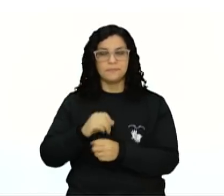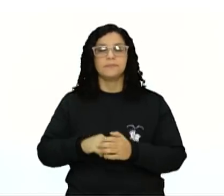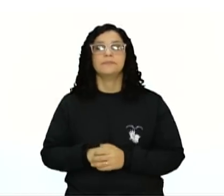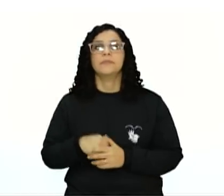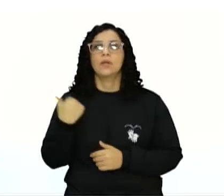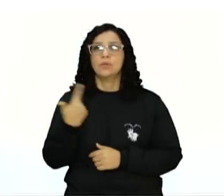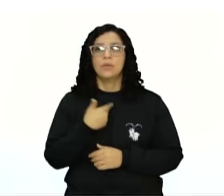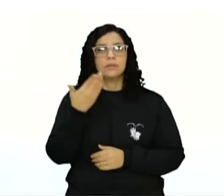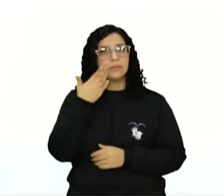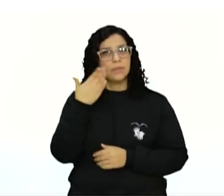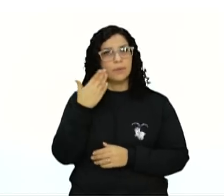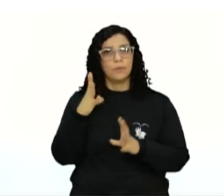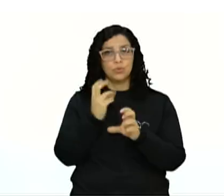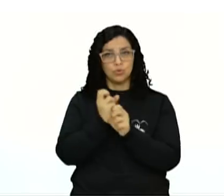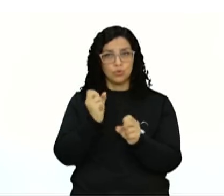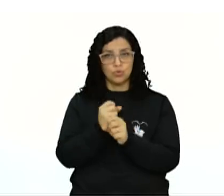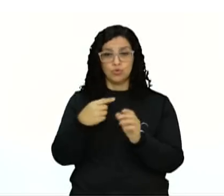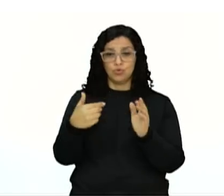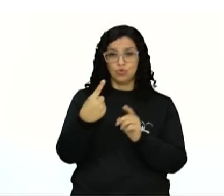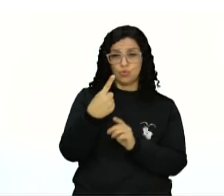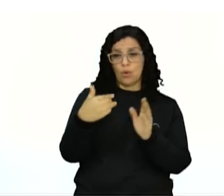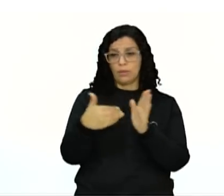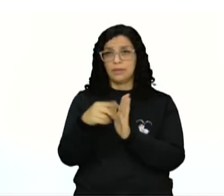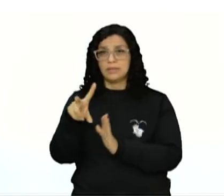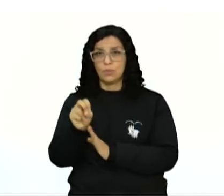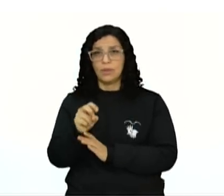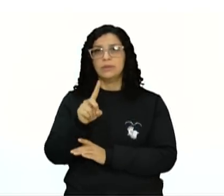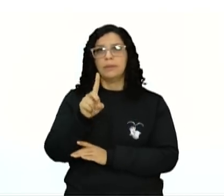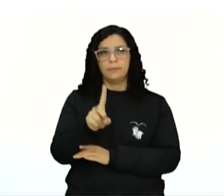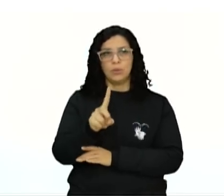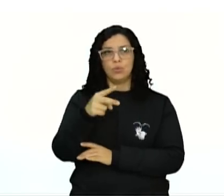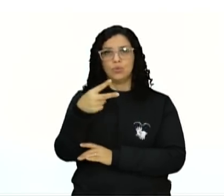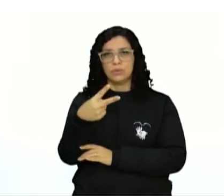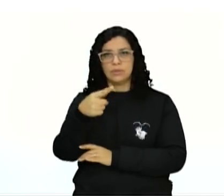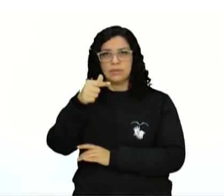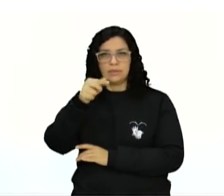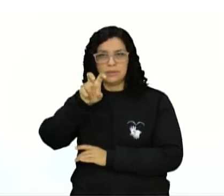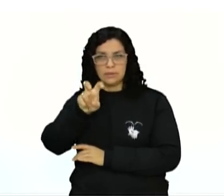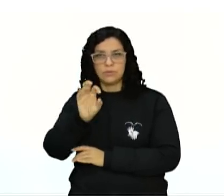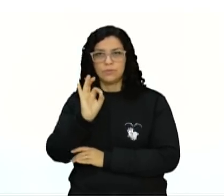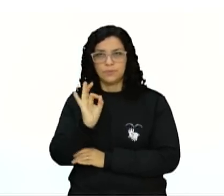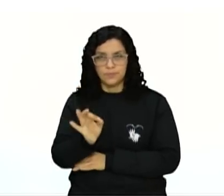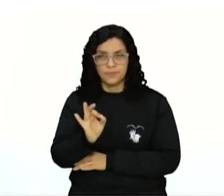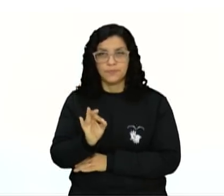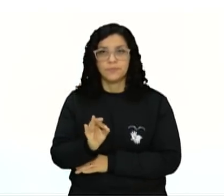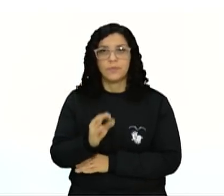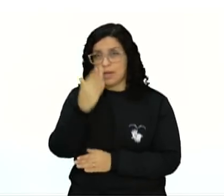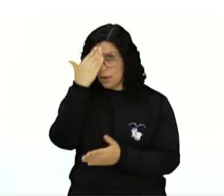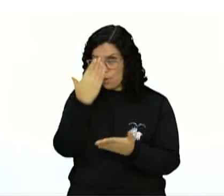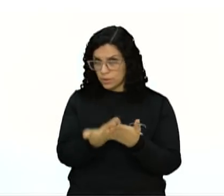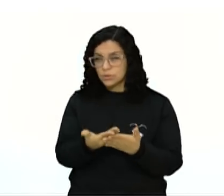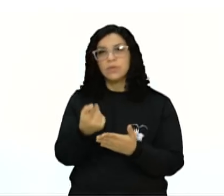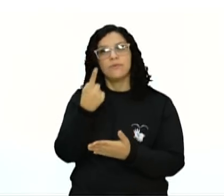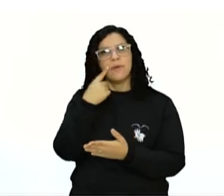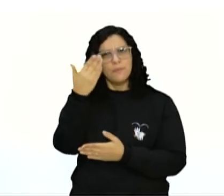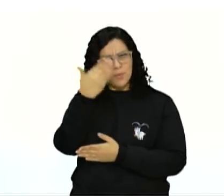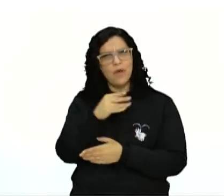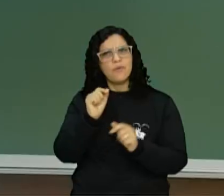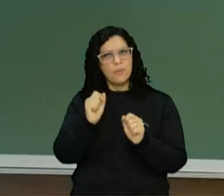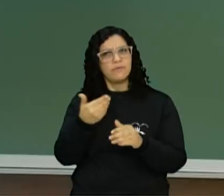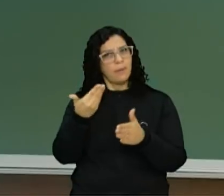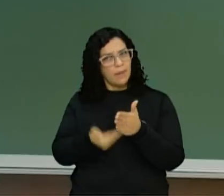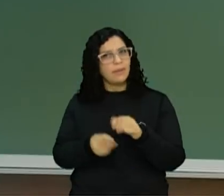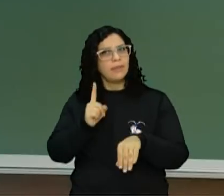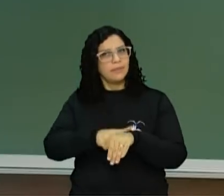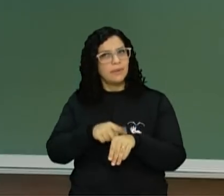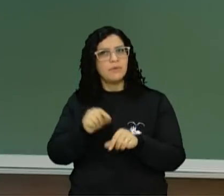Então, a soma dos termos de 1 a 50 vai ficar 1.275, ok? Não acredita? Faz a prova. Vai perder um